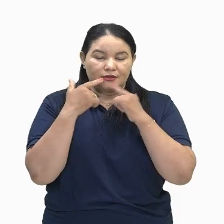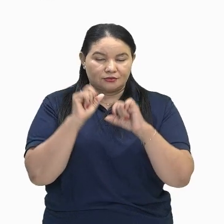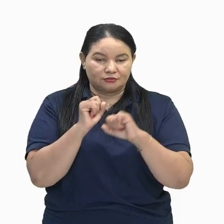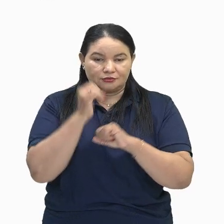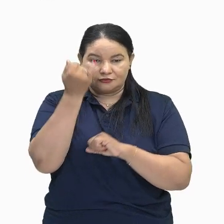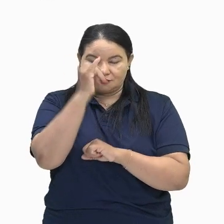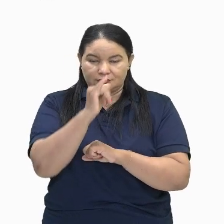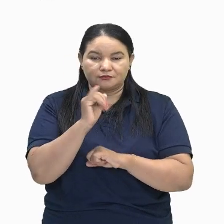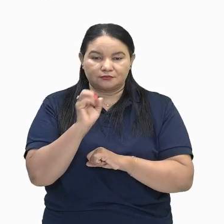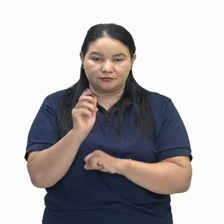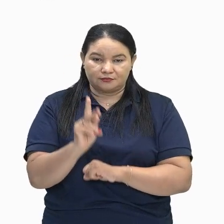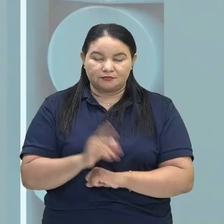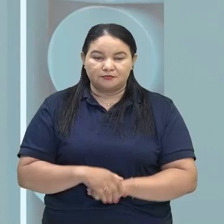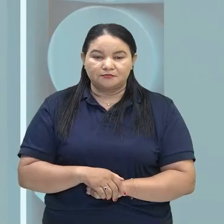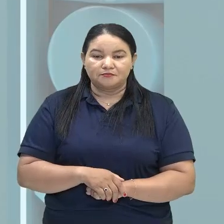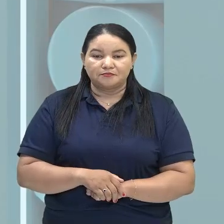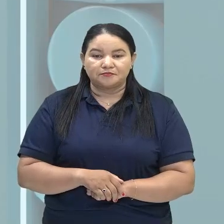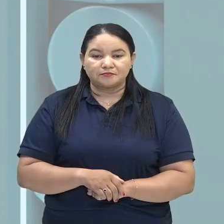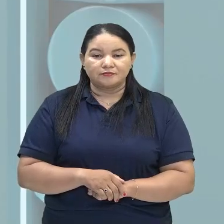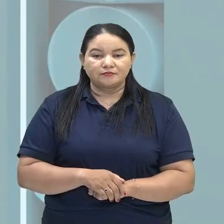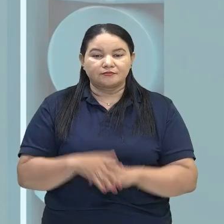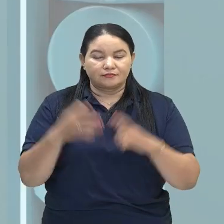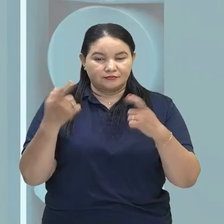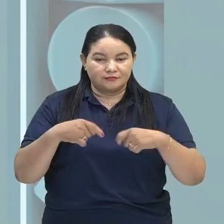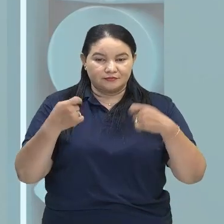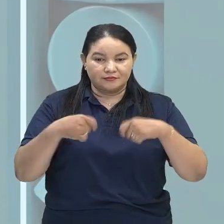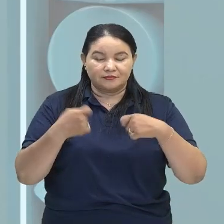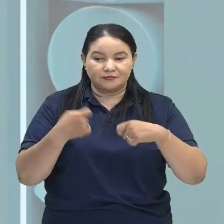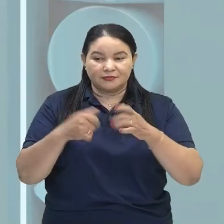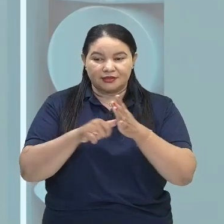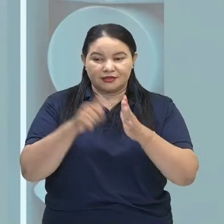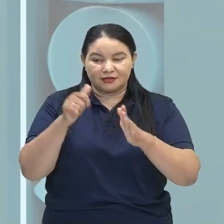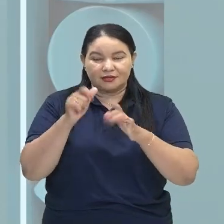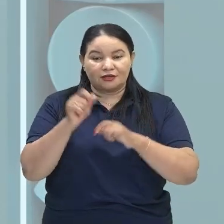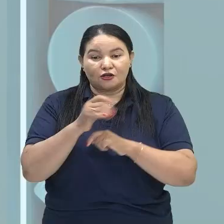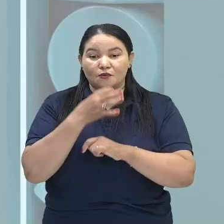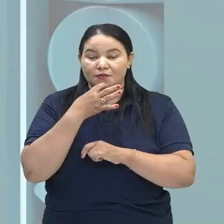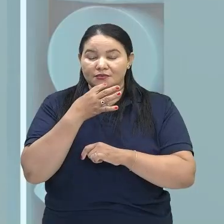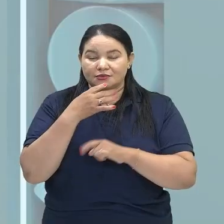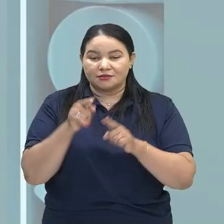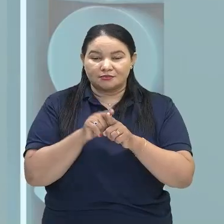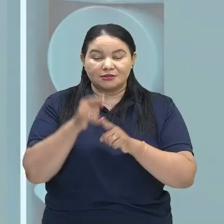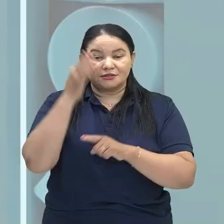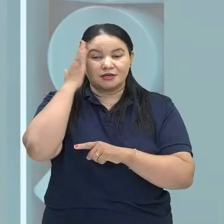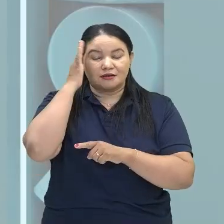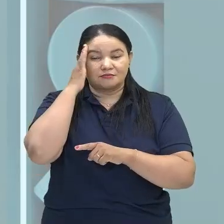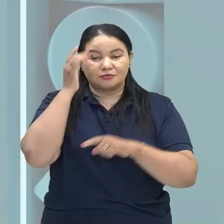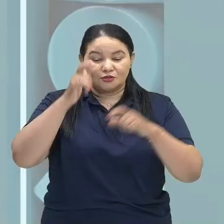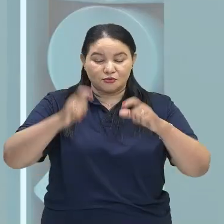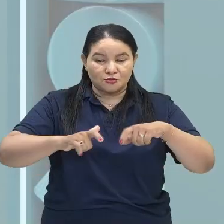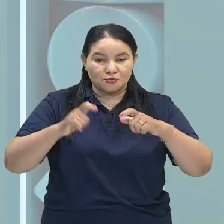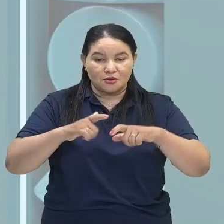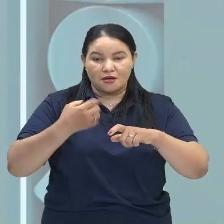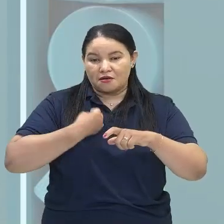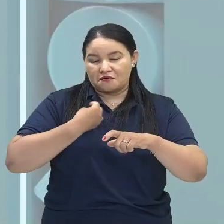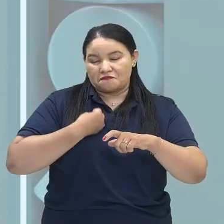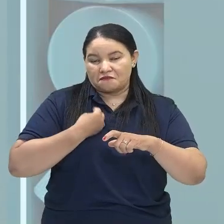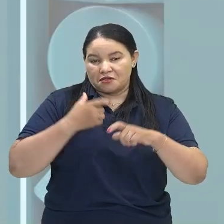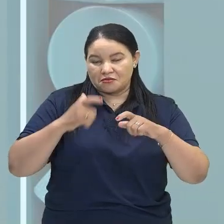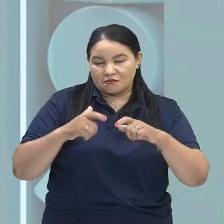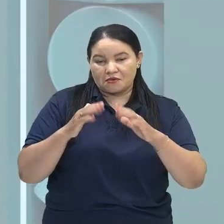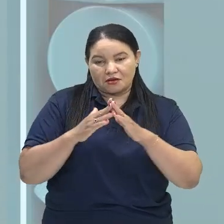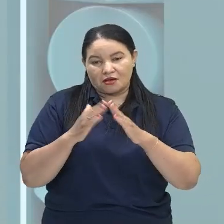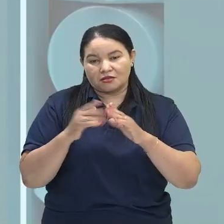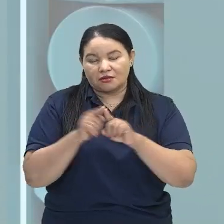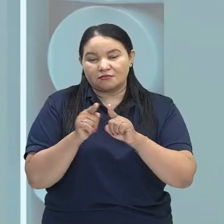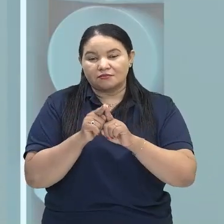as pessoas, né? Precisamos, primeiramente, conhecer, saber de onde a pessoa veio, né, e os